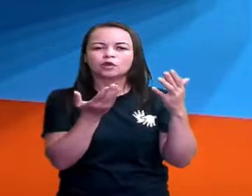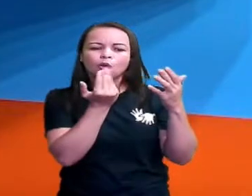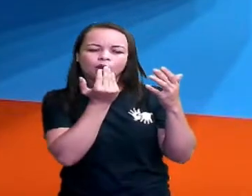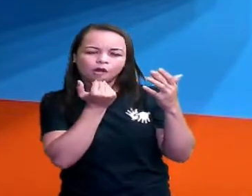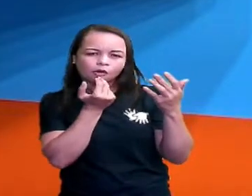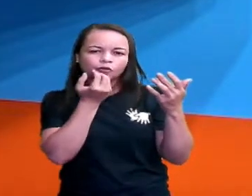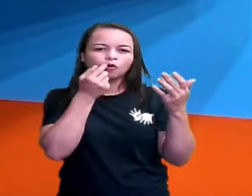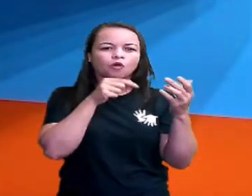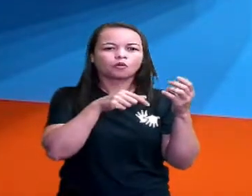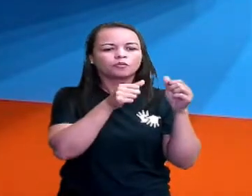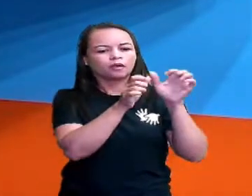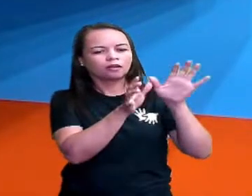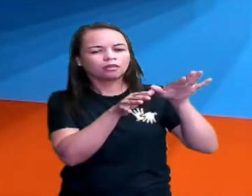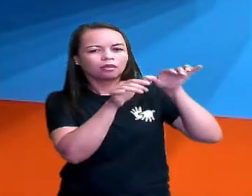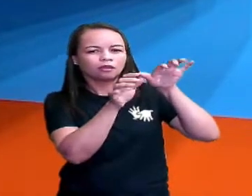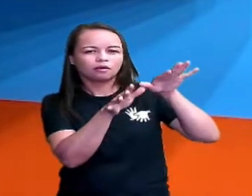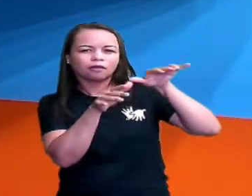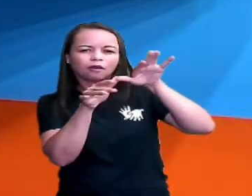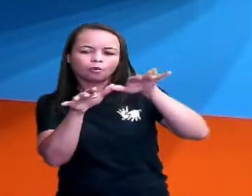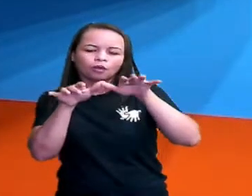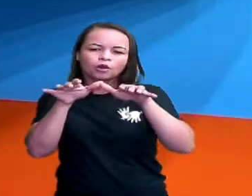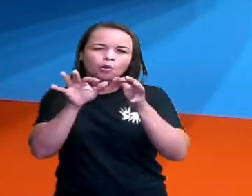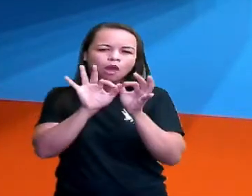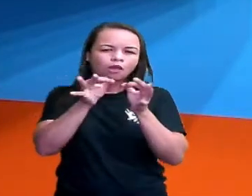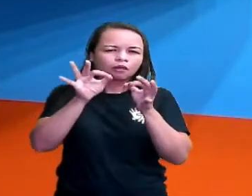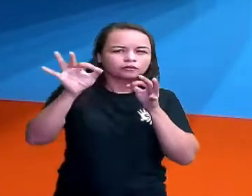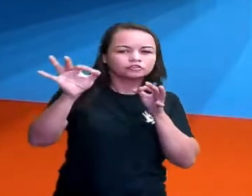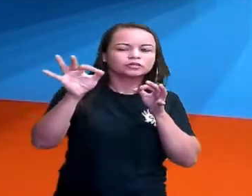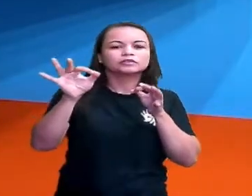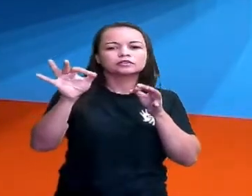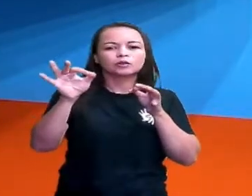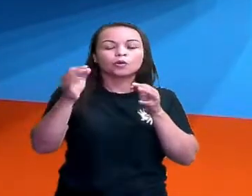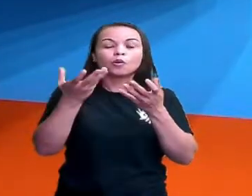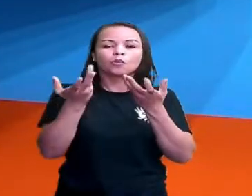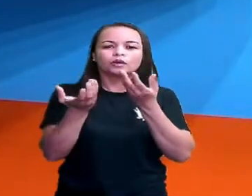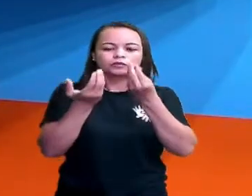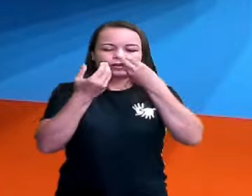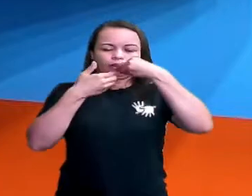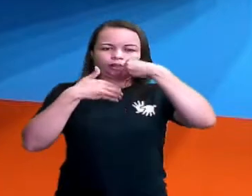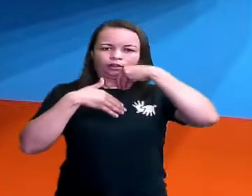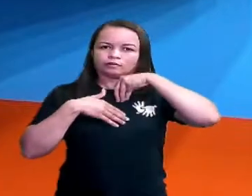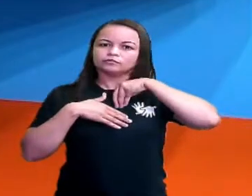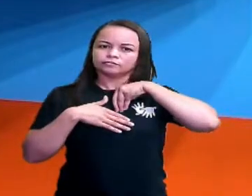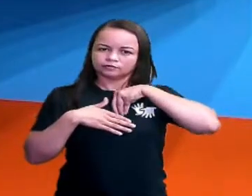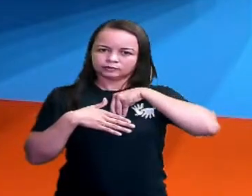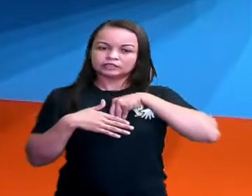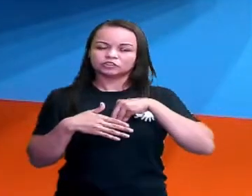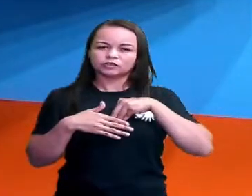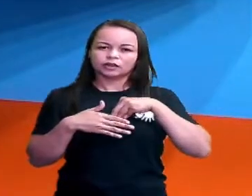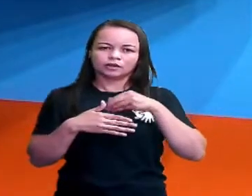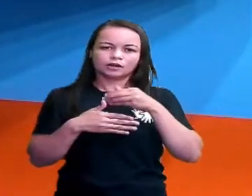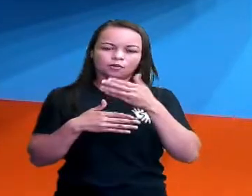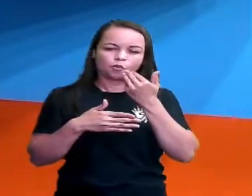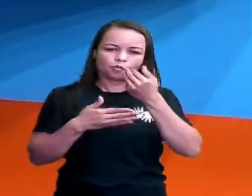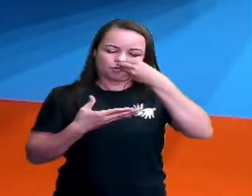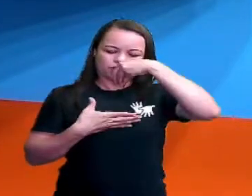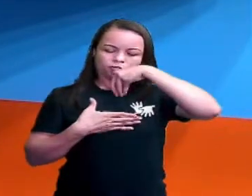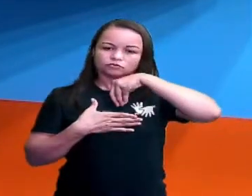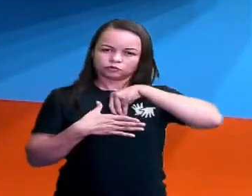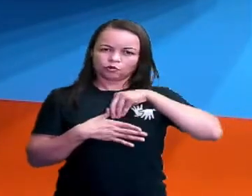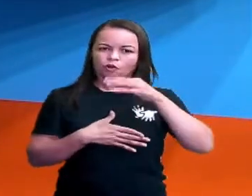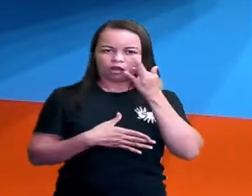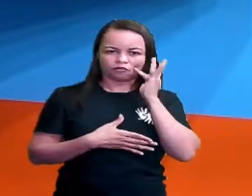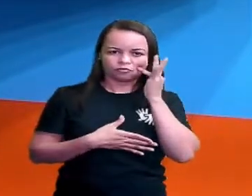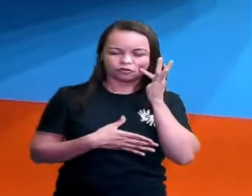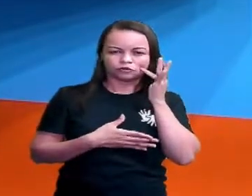para lugares mais distantes e lá, quando ele digere aquela frutinha que ele comeu,